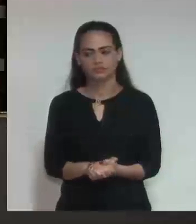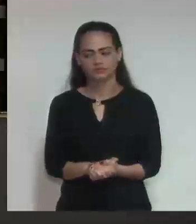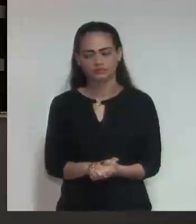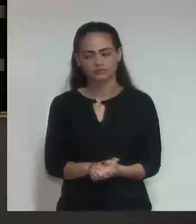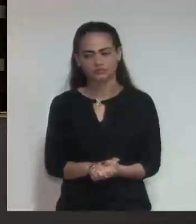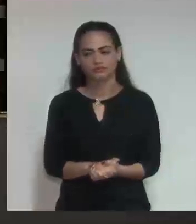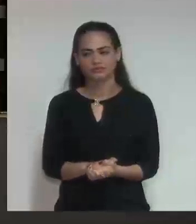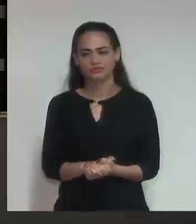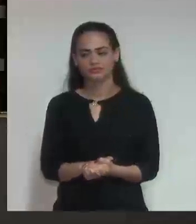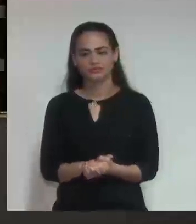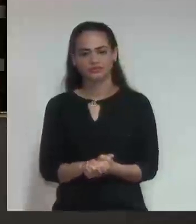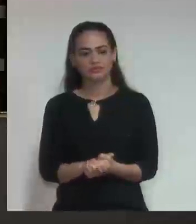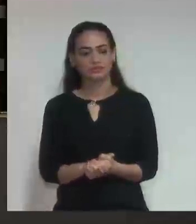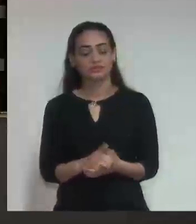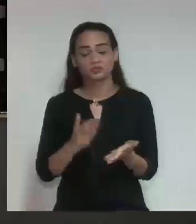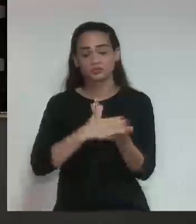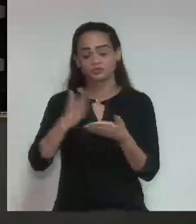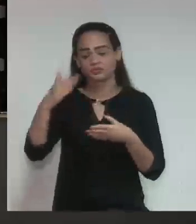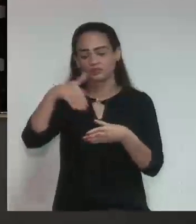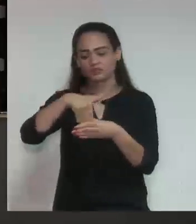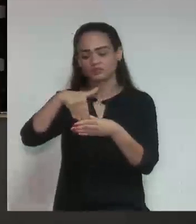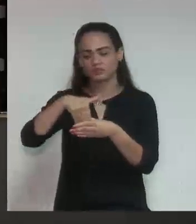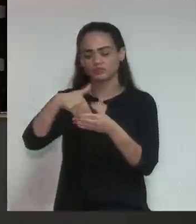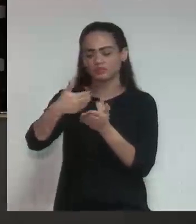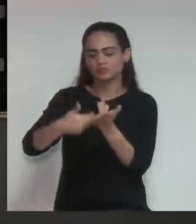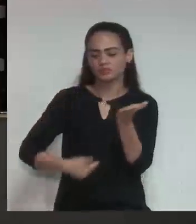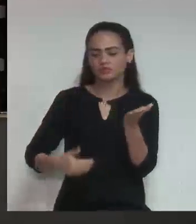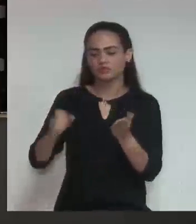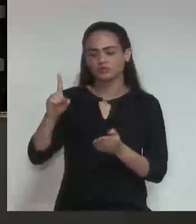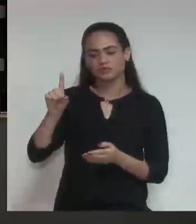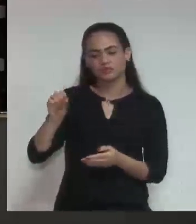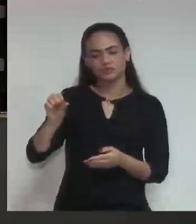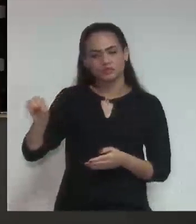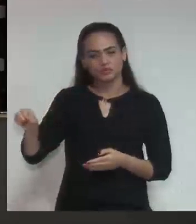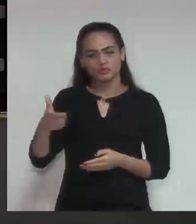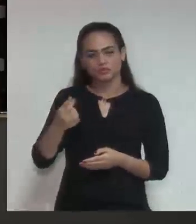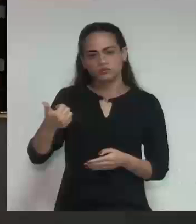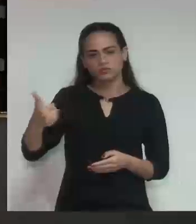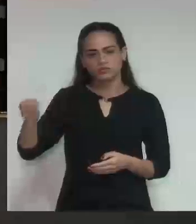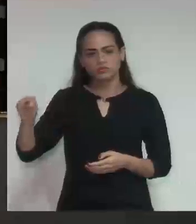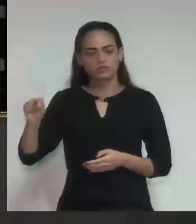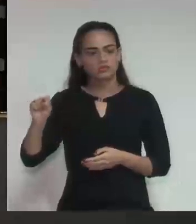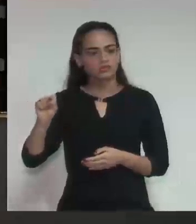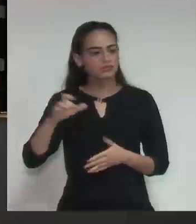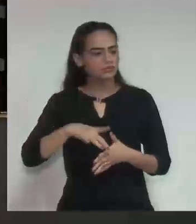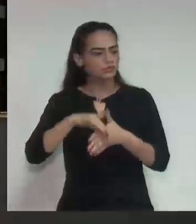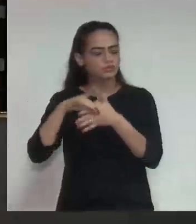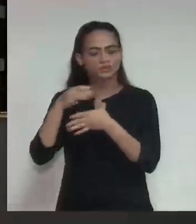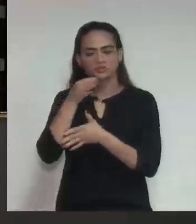em votação o requerimento número 109/2018. Se alguma das lideranças quiser encaminhá-lo,